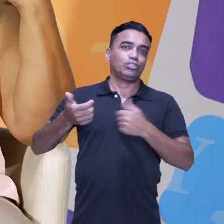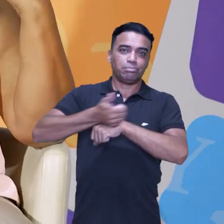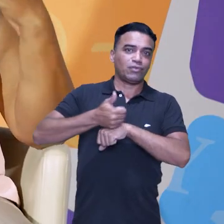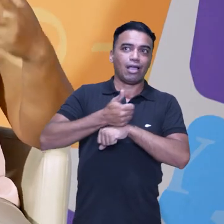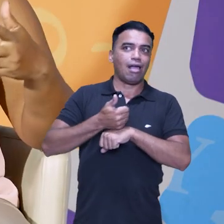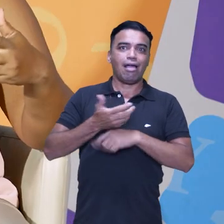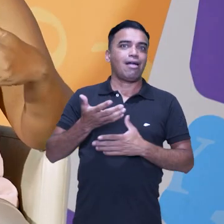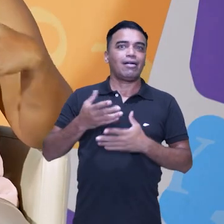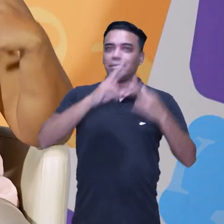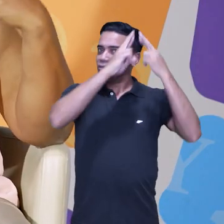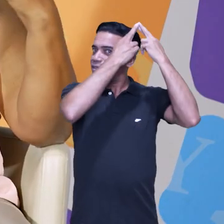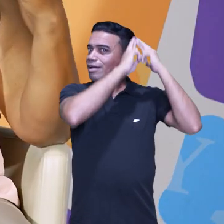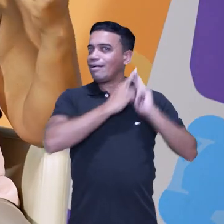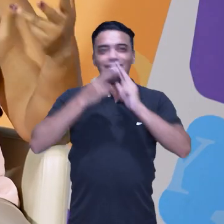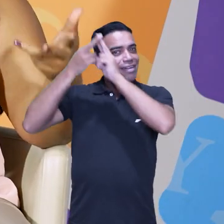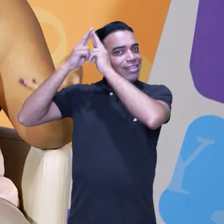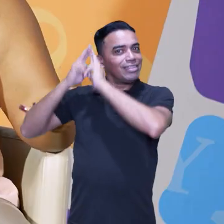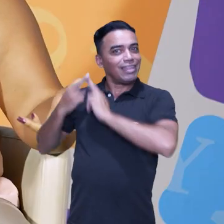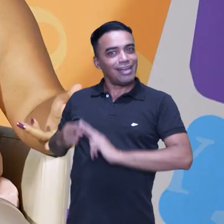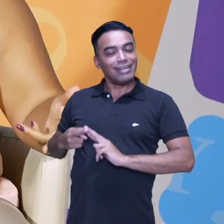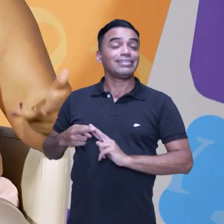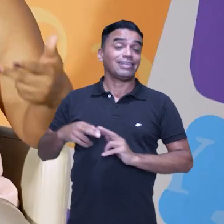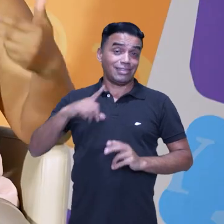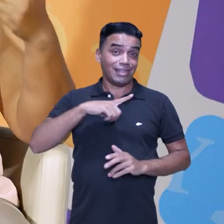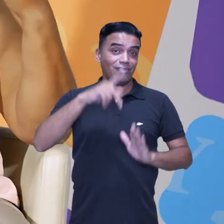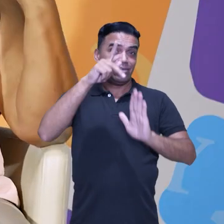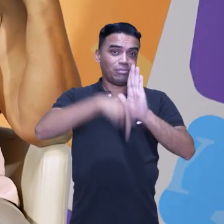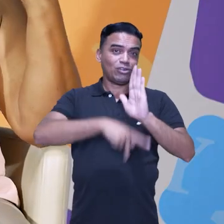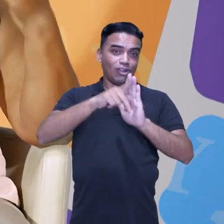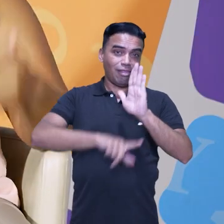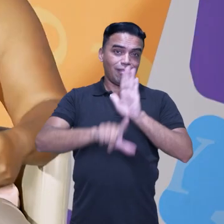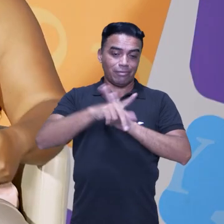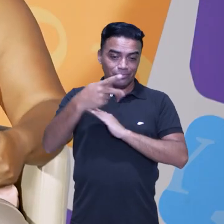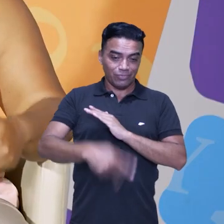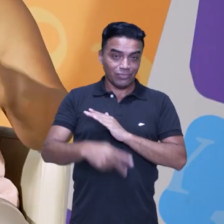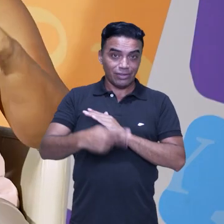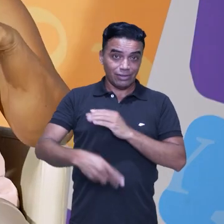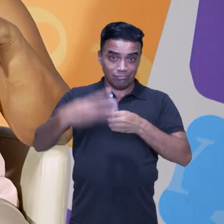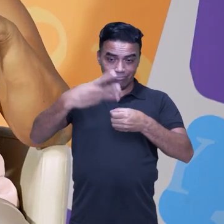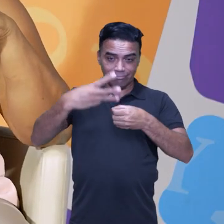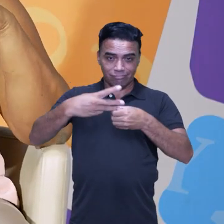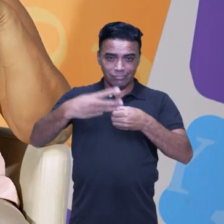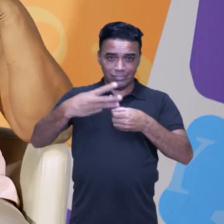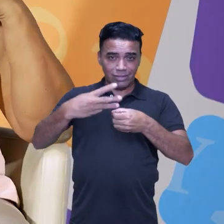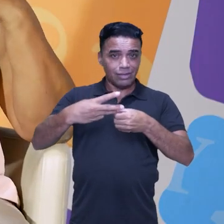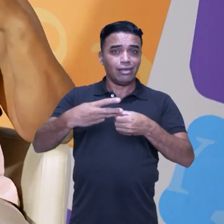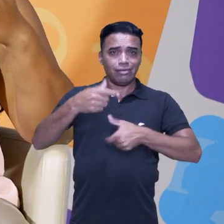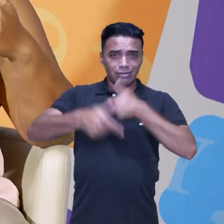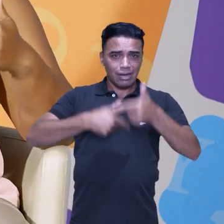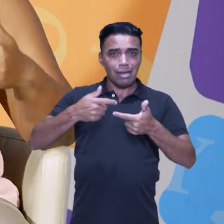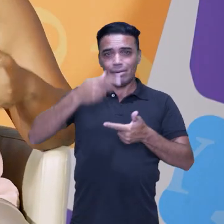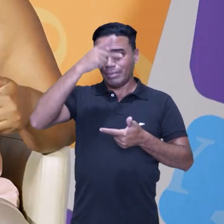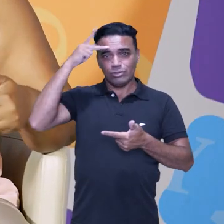gente teve transistas, que agora, esse ano, a gente teve um projeto de lei aqui no nosso município, né? Reconhecendo o trabalho da transista.